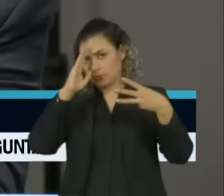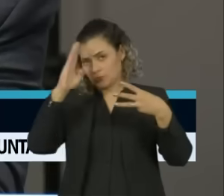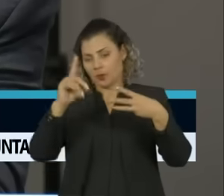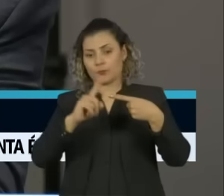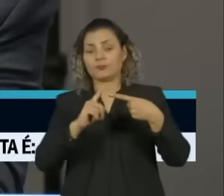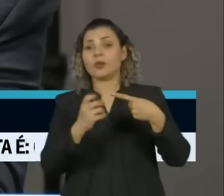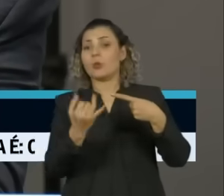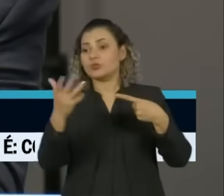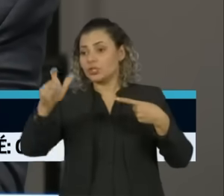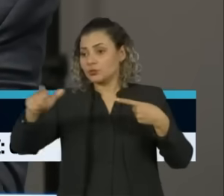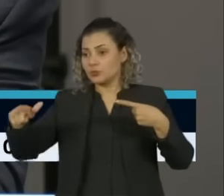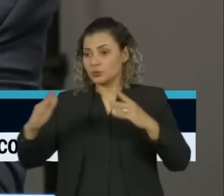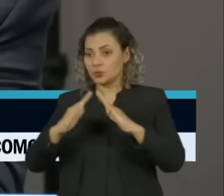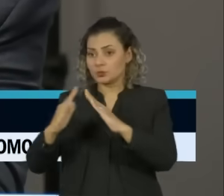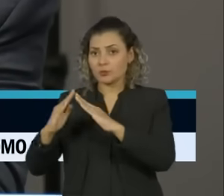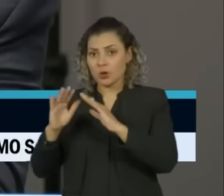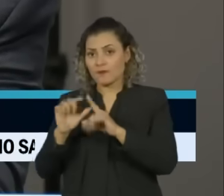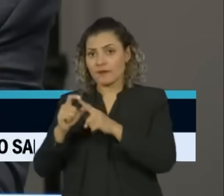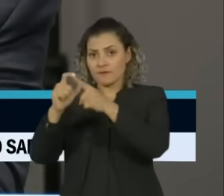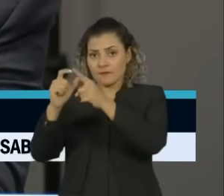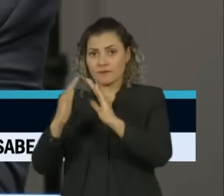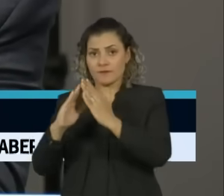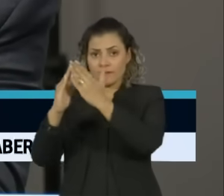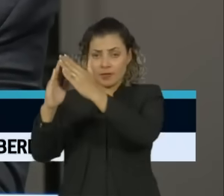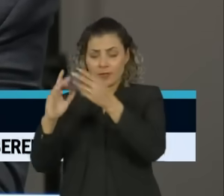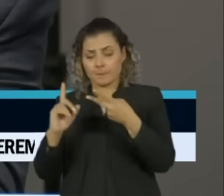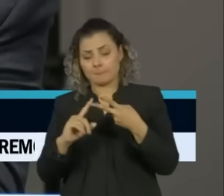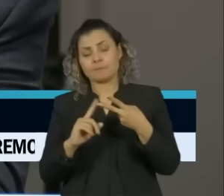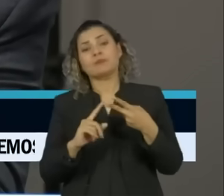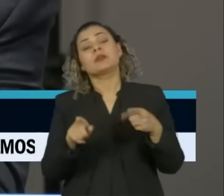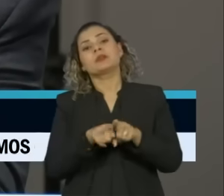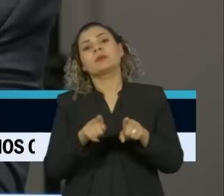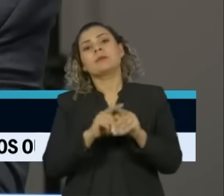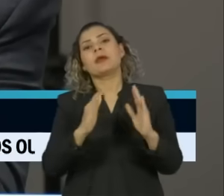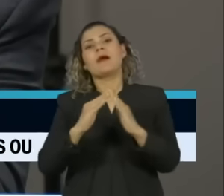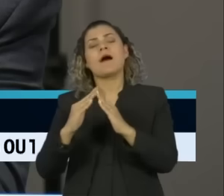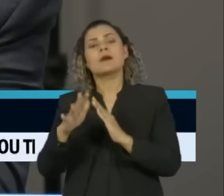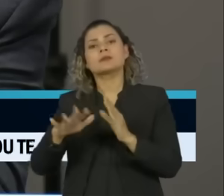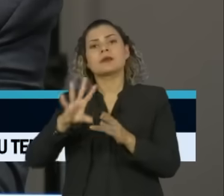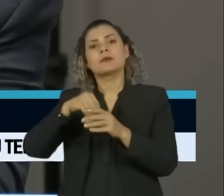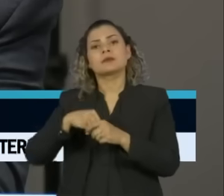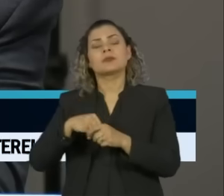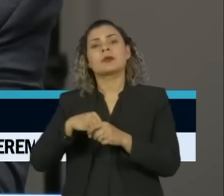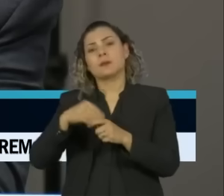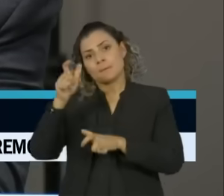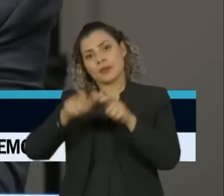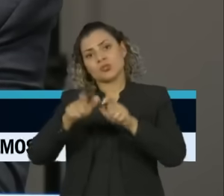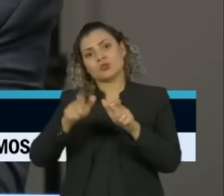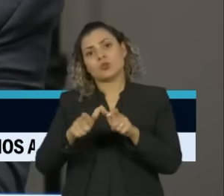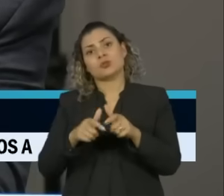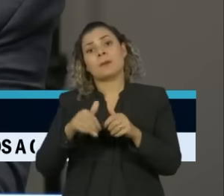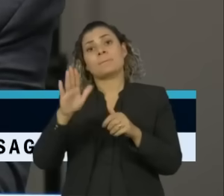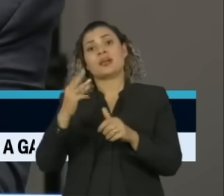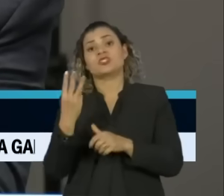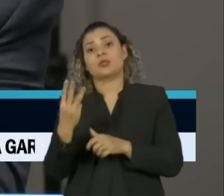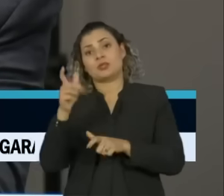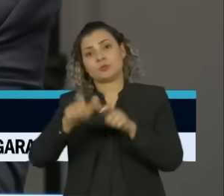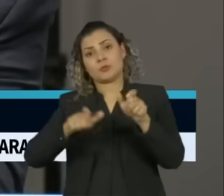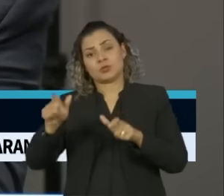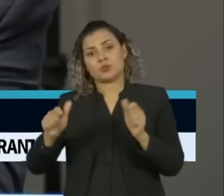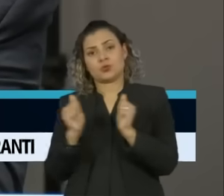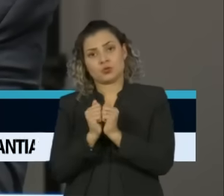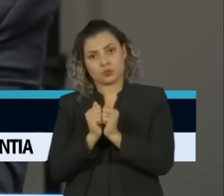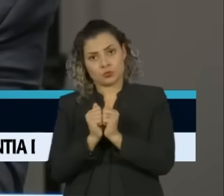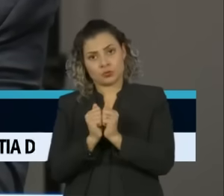percentual de pessoas que vivem nas favelas, nas comunidades, também as habitações que têm um adensamento muito grande, com mais de 3 pessoas